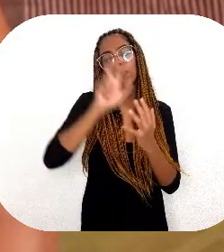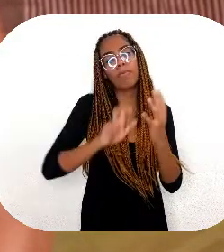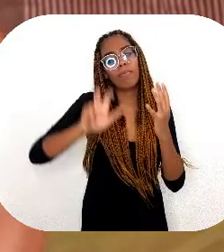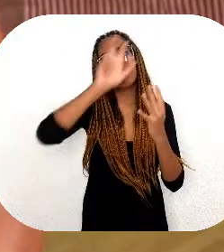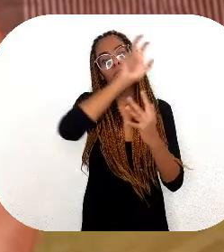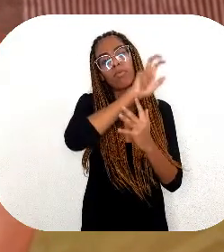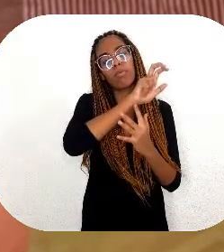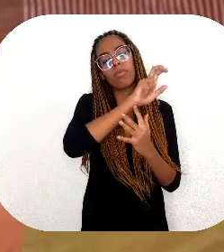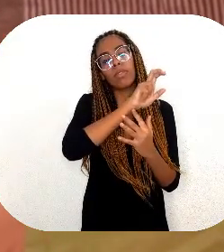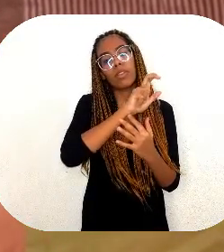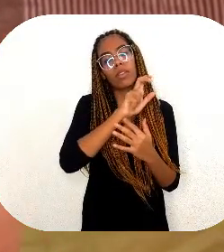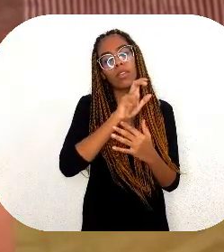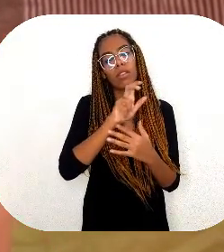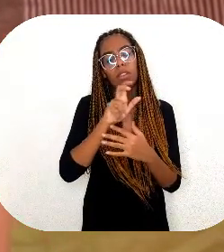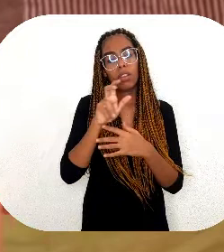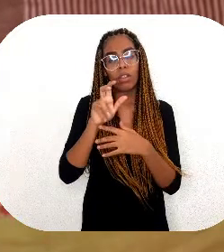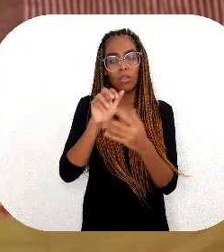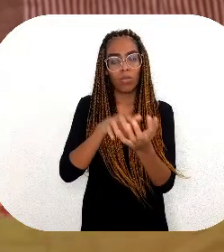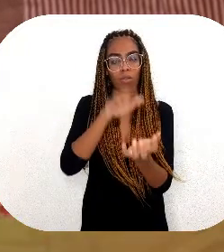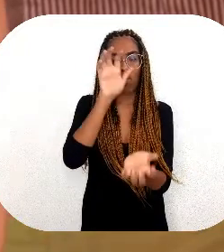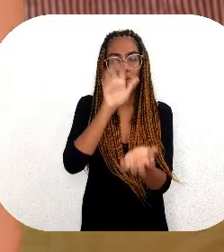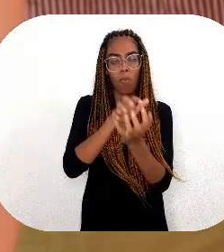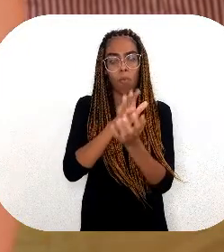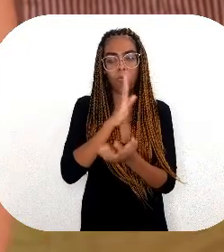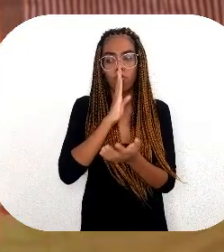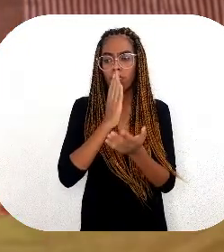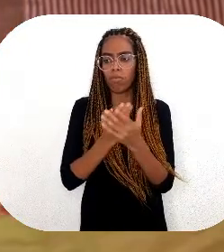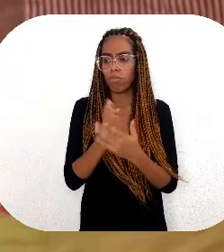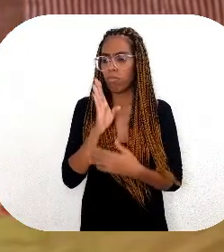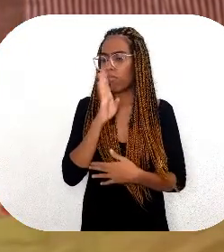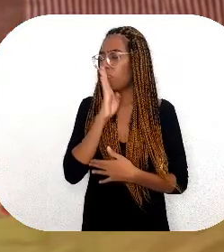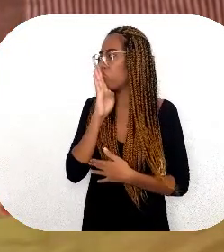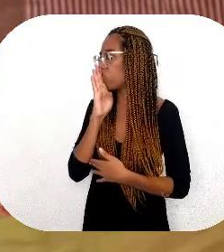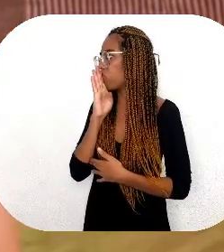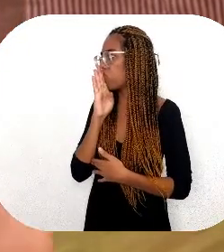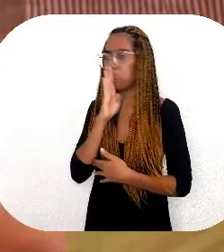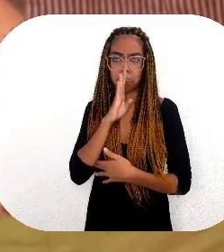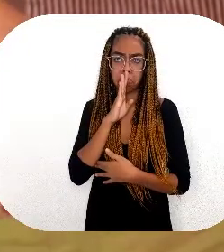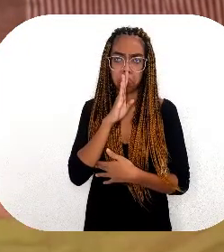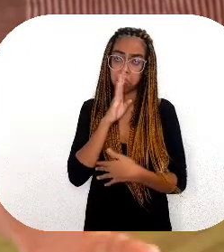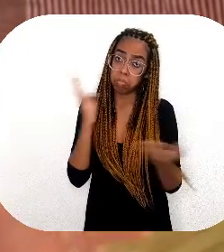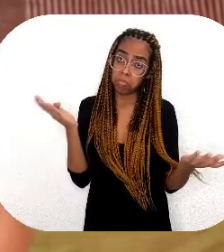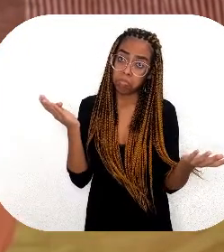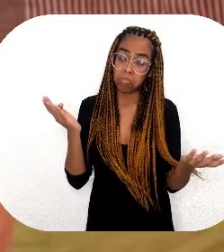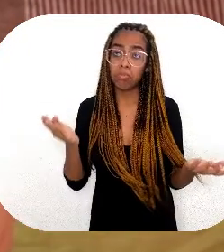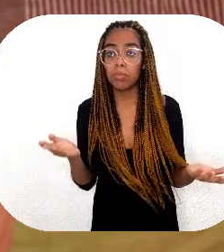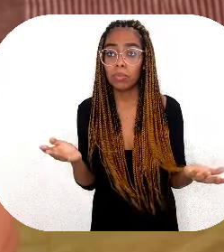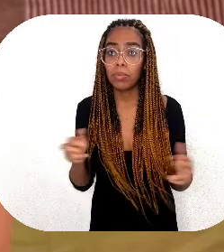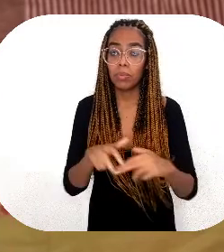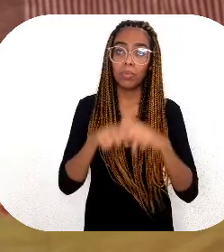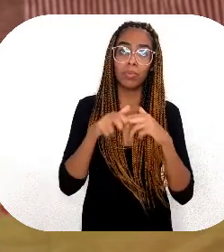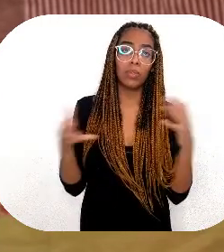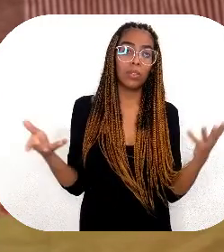o macaquinho pulou, pulou. E o crocodilo ficou com cara de besta, sem saber o que